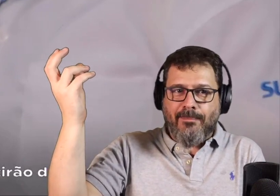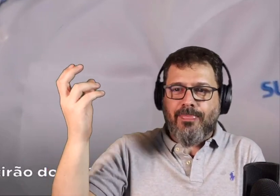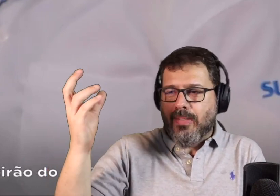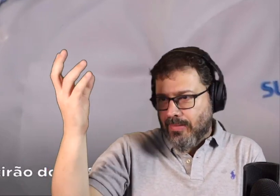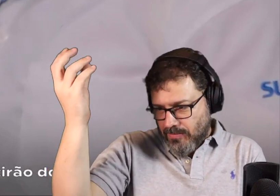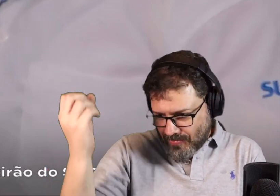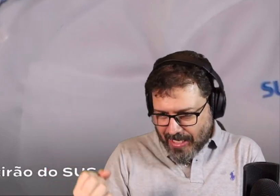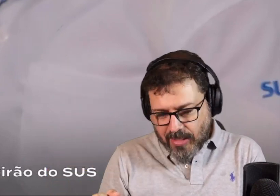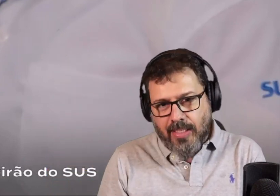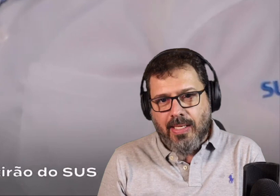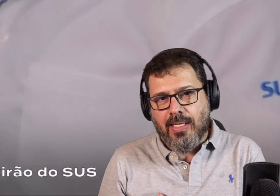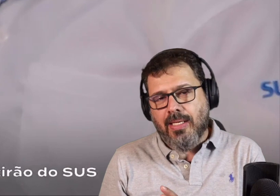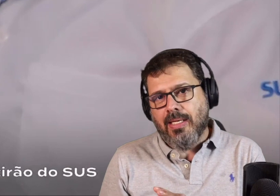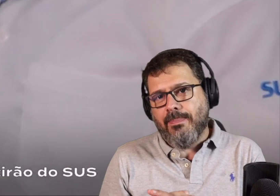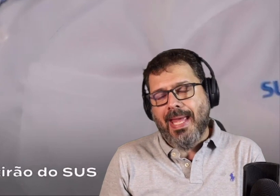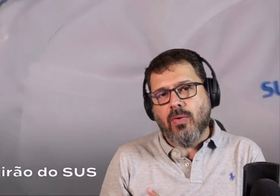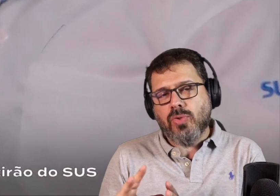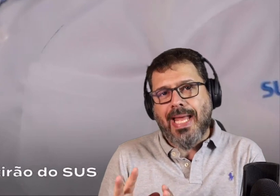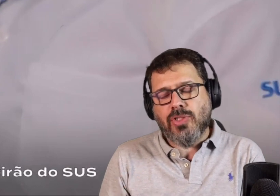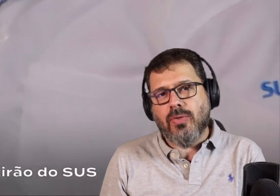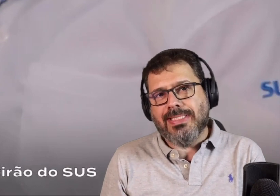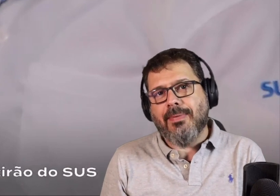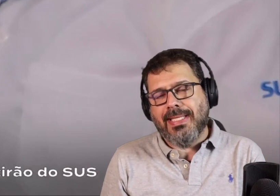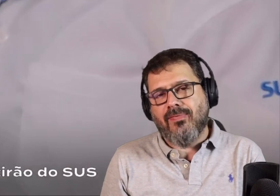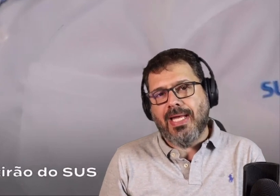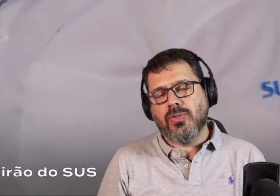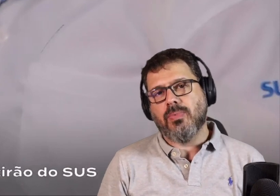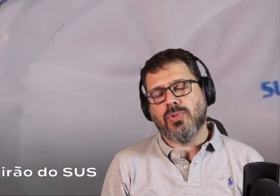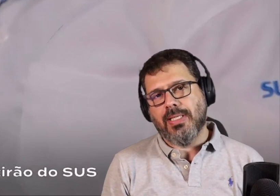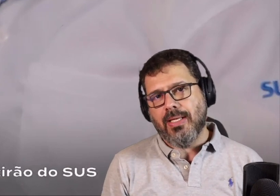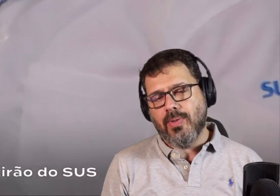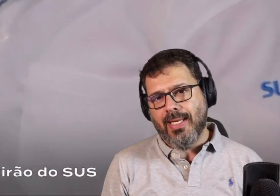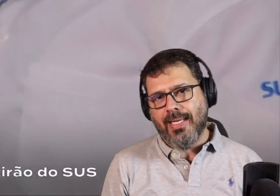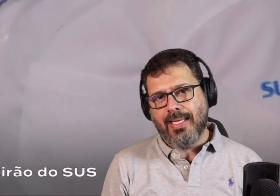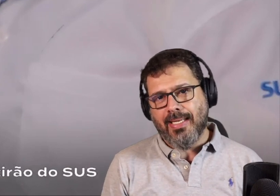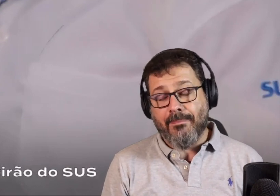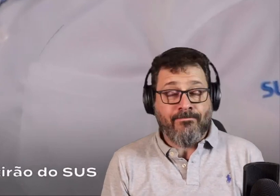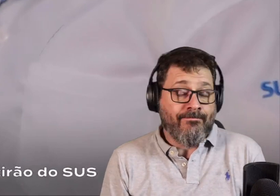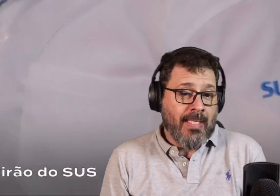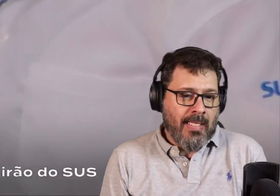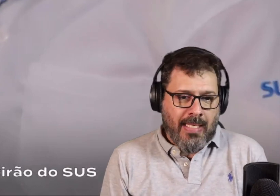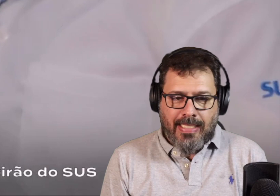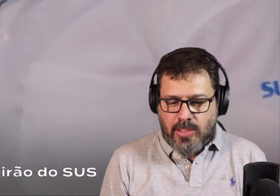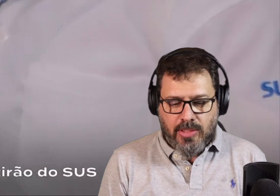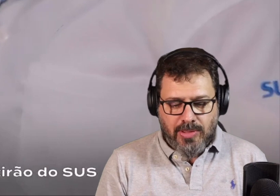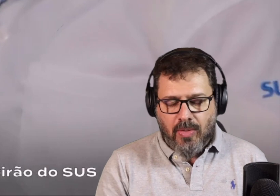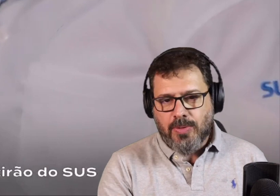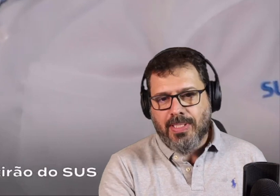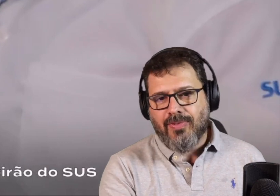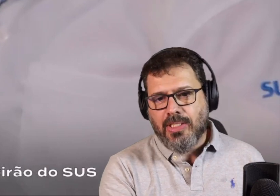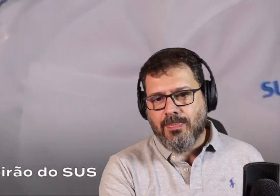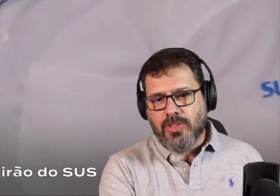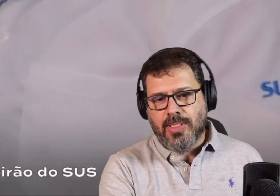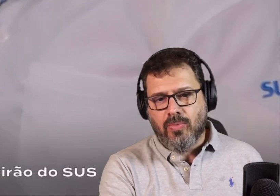né? Vai lá e pega. Um dos lugares que ele consegue bater fácil no Bolsonaro é na gestão de saúde,